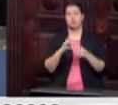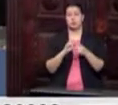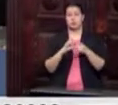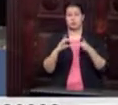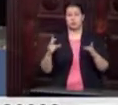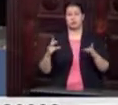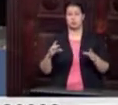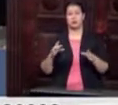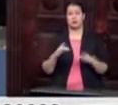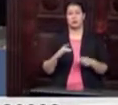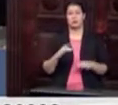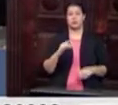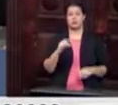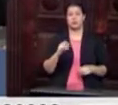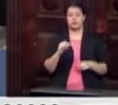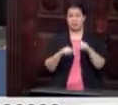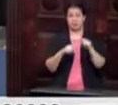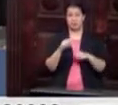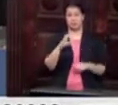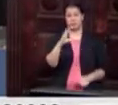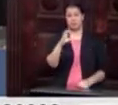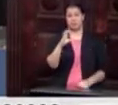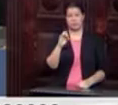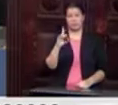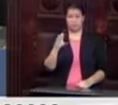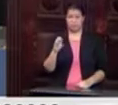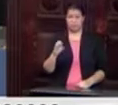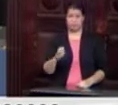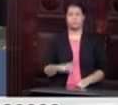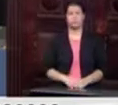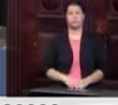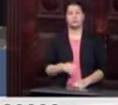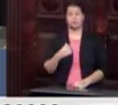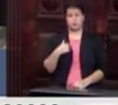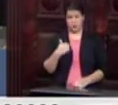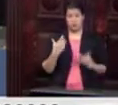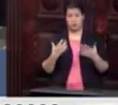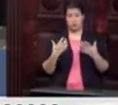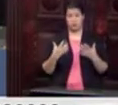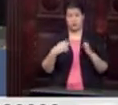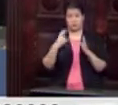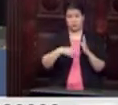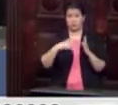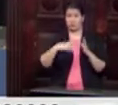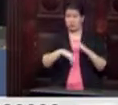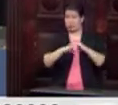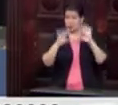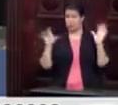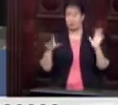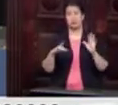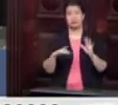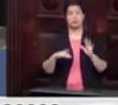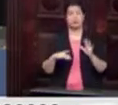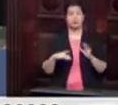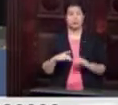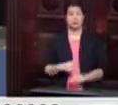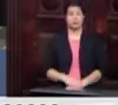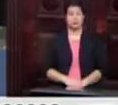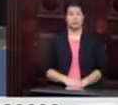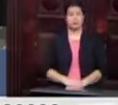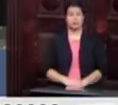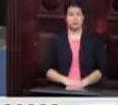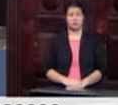autorização da alienação das ações da SEDAI. E eu gostaria de ler aqui com muita clareza o artigo, por favor,